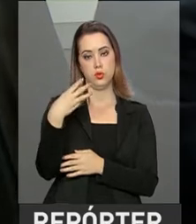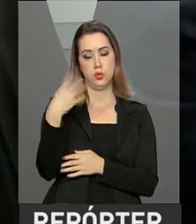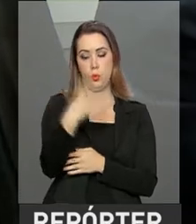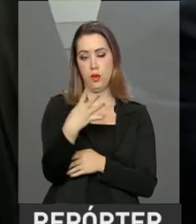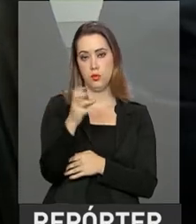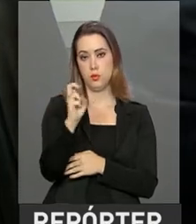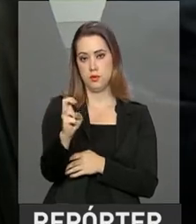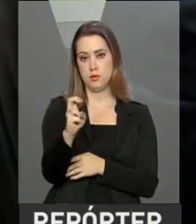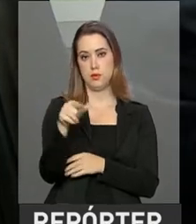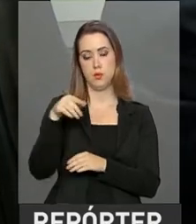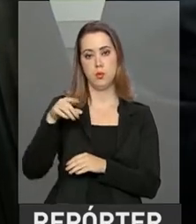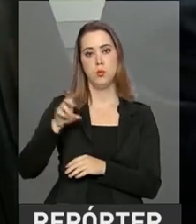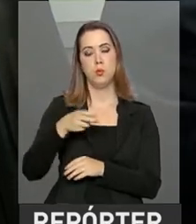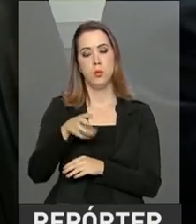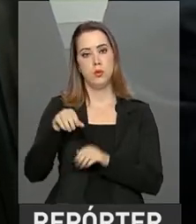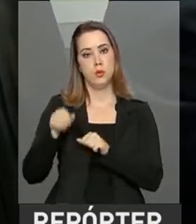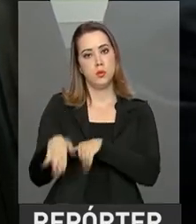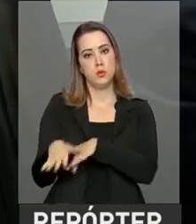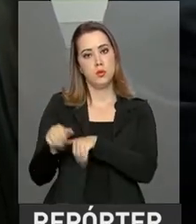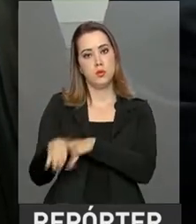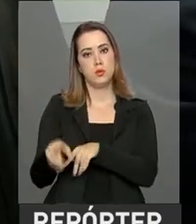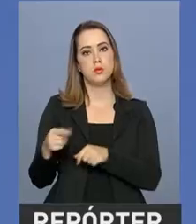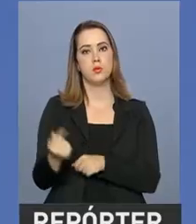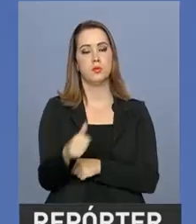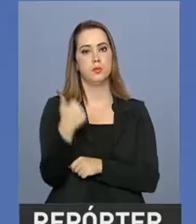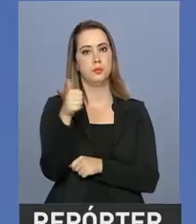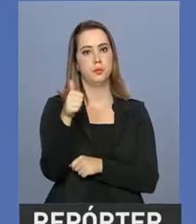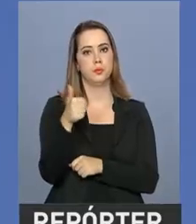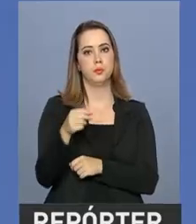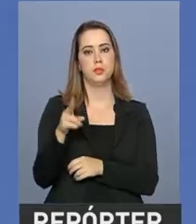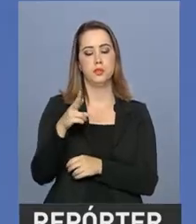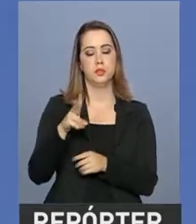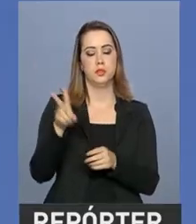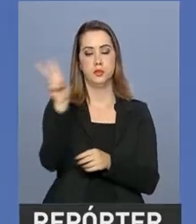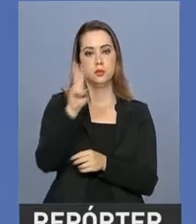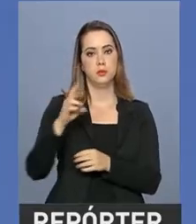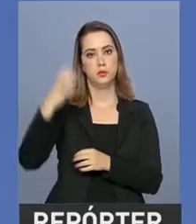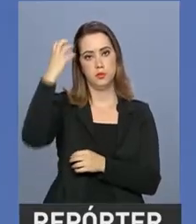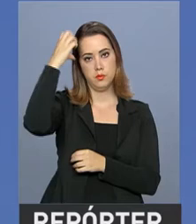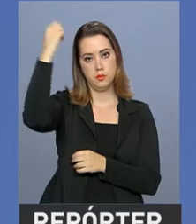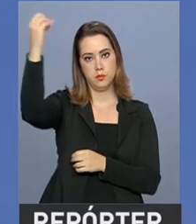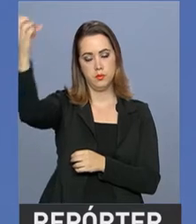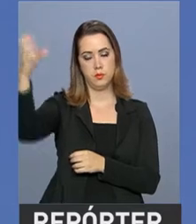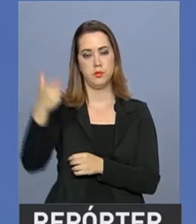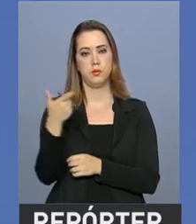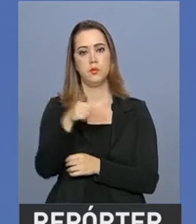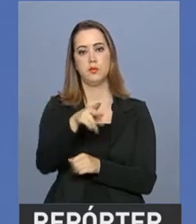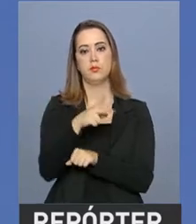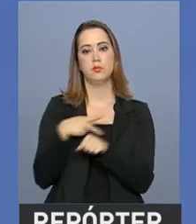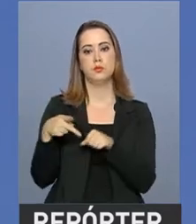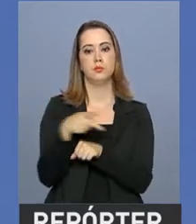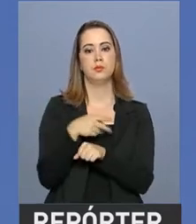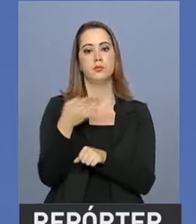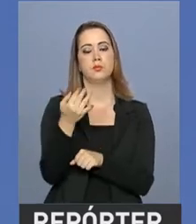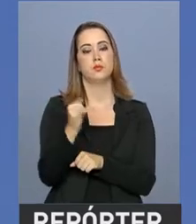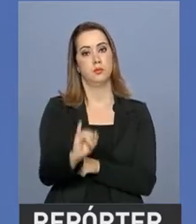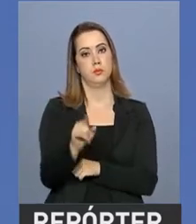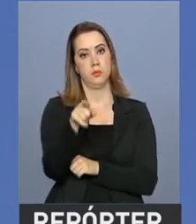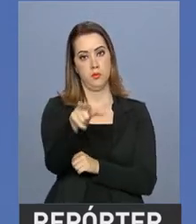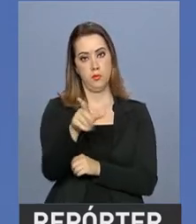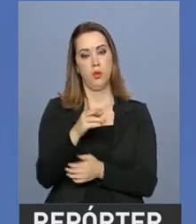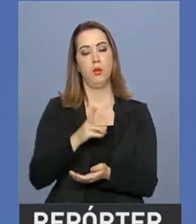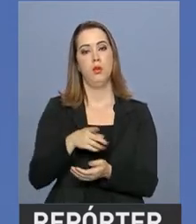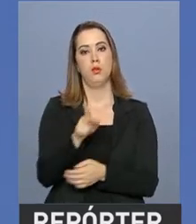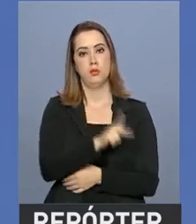4 e 5 em sua primeira viagem internacional eu acho que é se o presidente interino